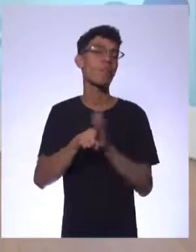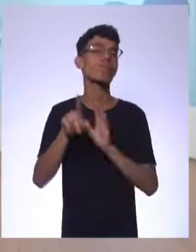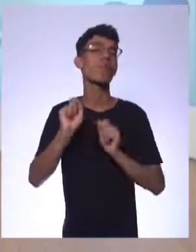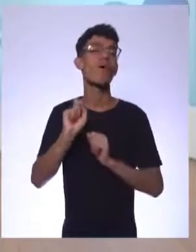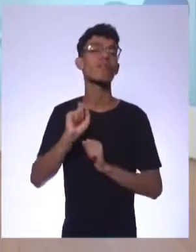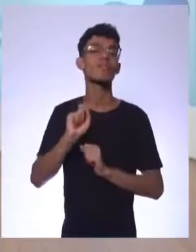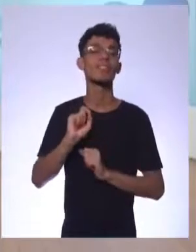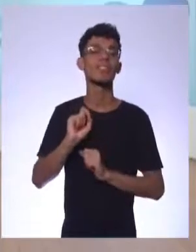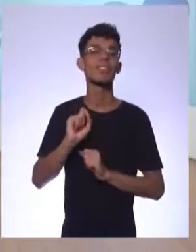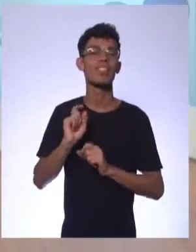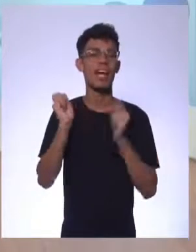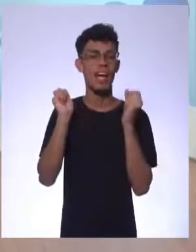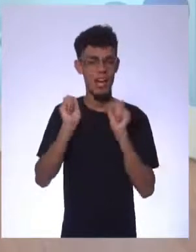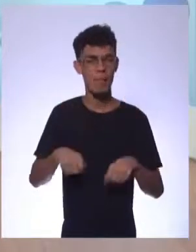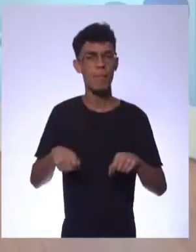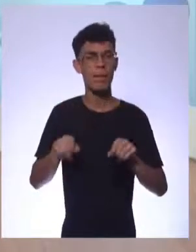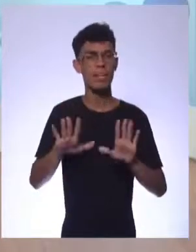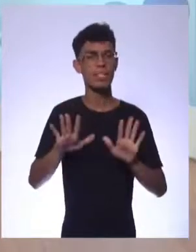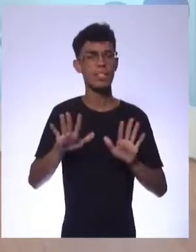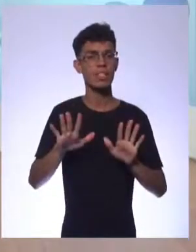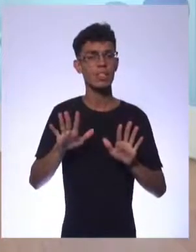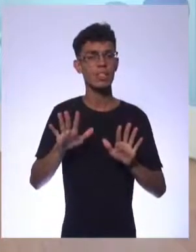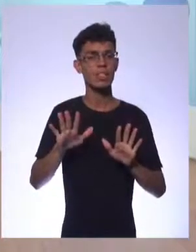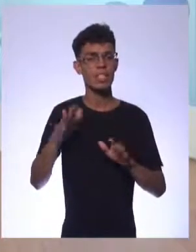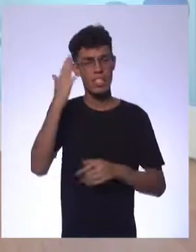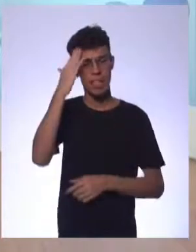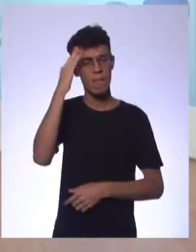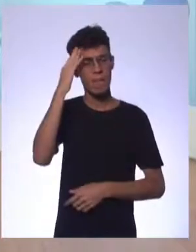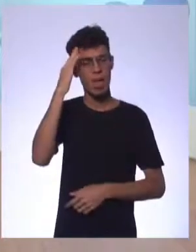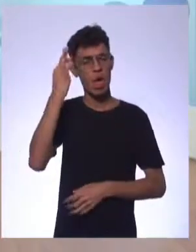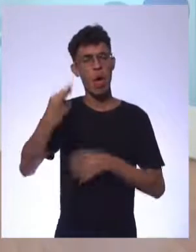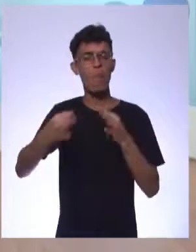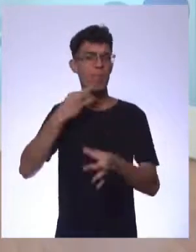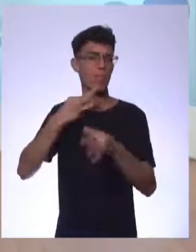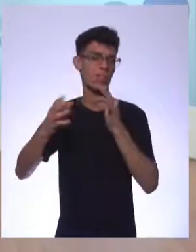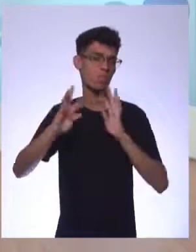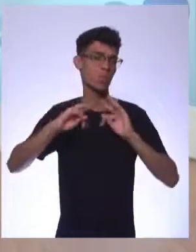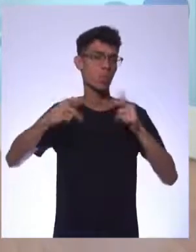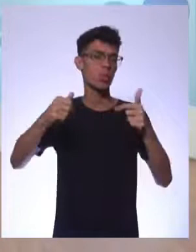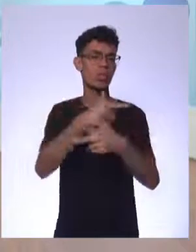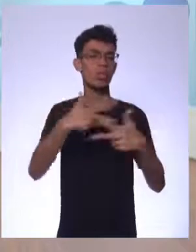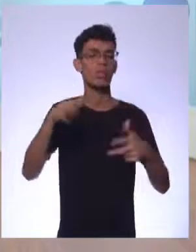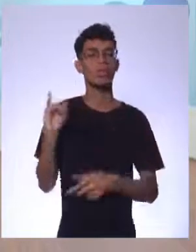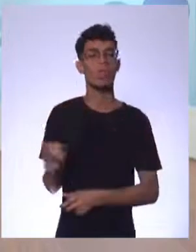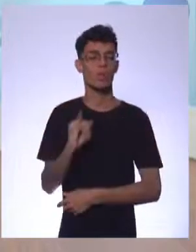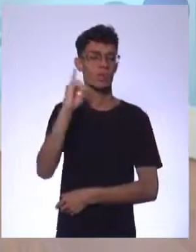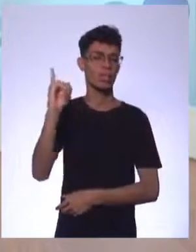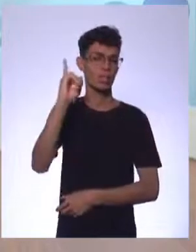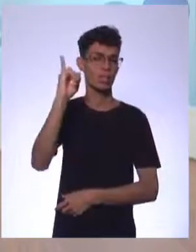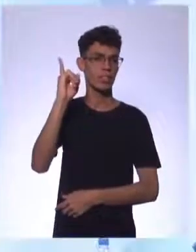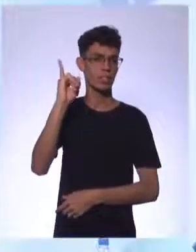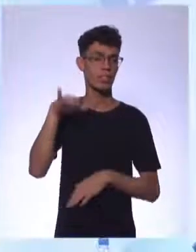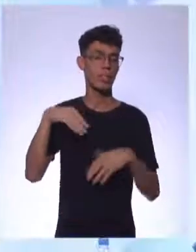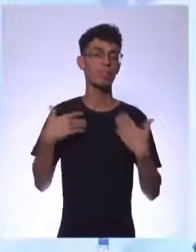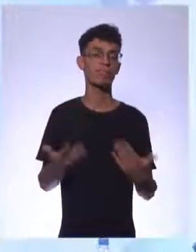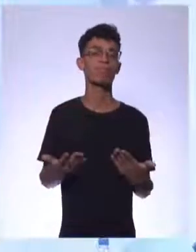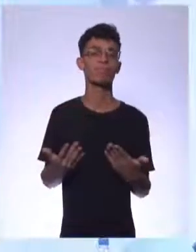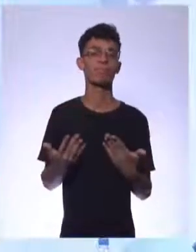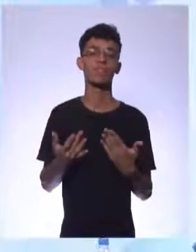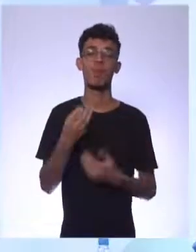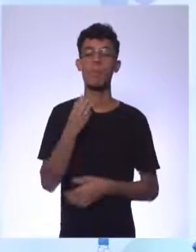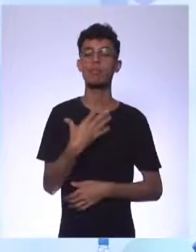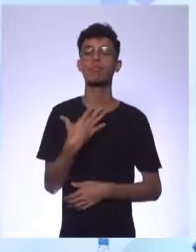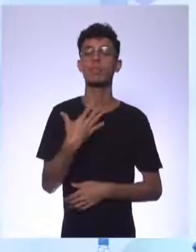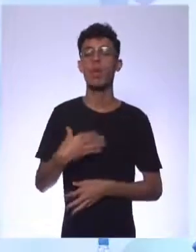Tá. É possível saber opinar de maneira adequada sobre todos os assuntos importantes? Outra coisa. Sobre todos os assuntos importantes? Olha, bom,